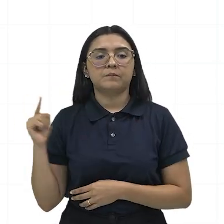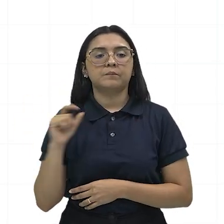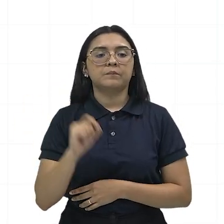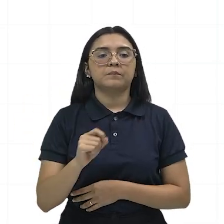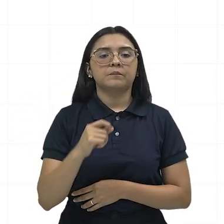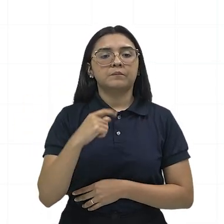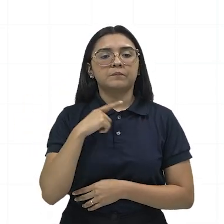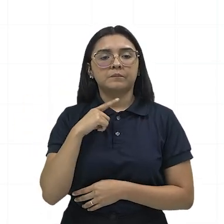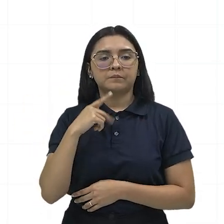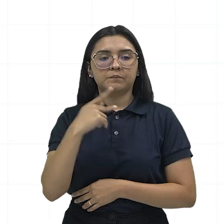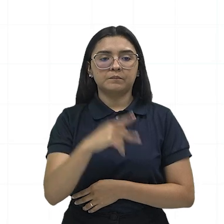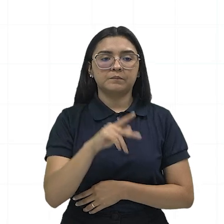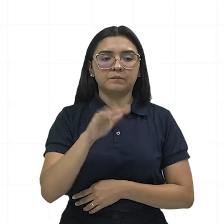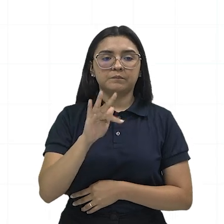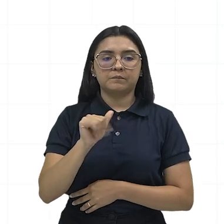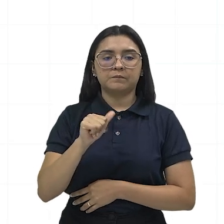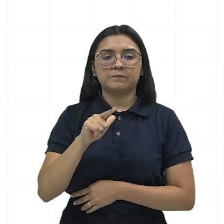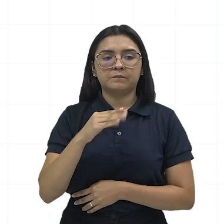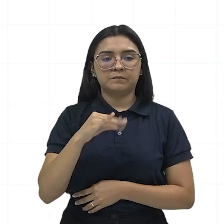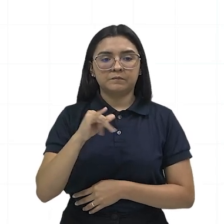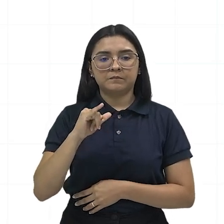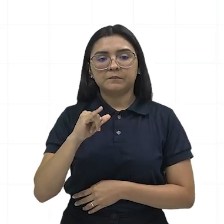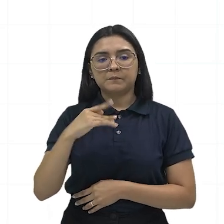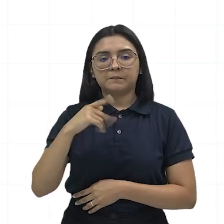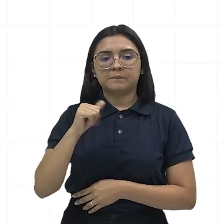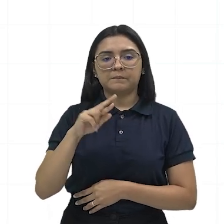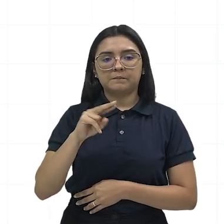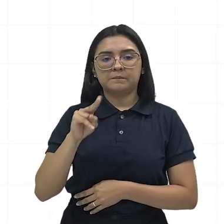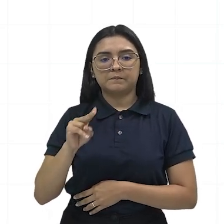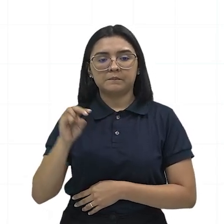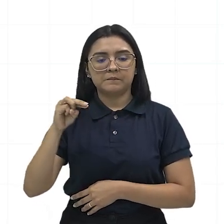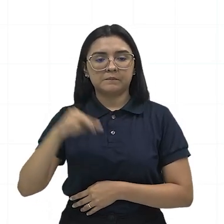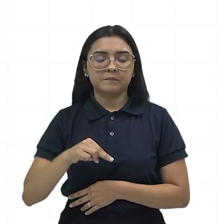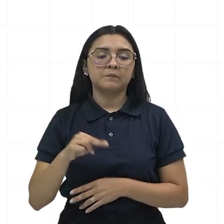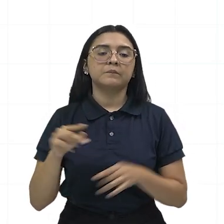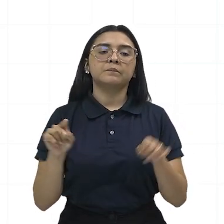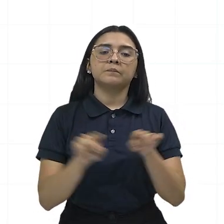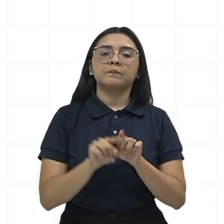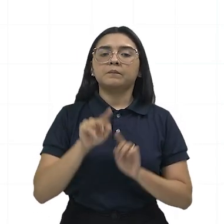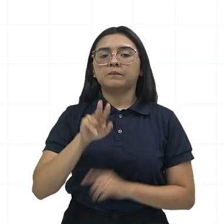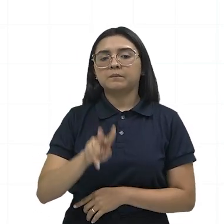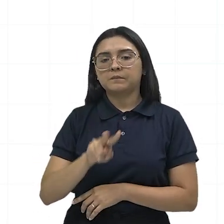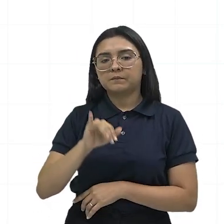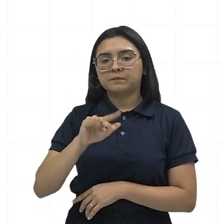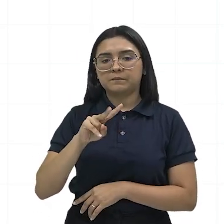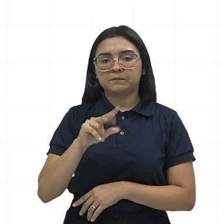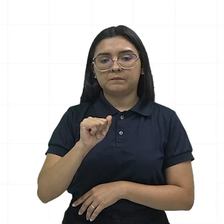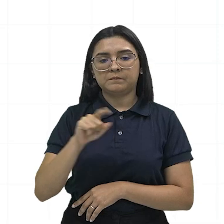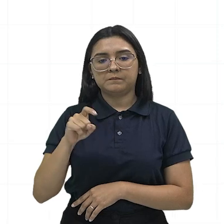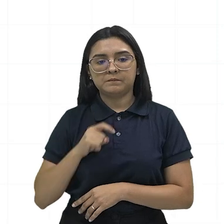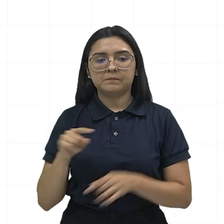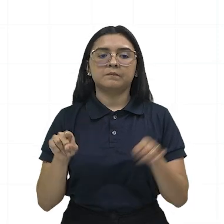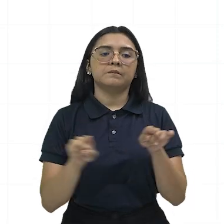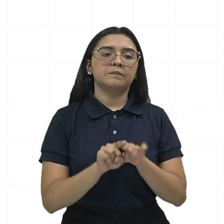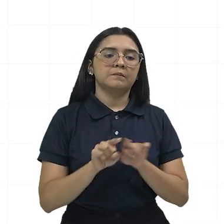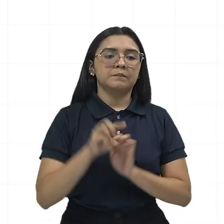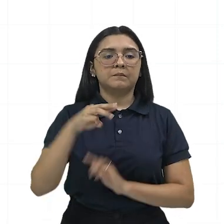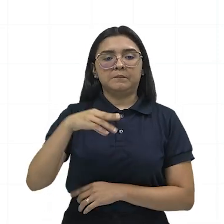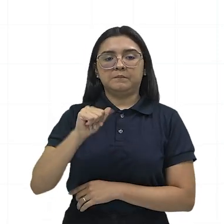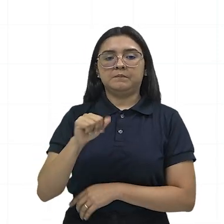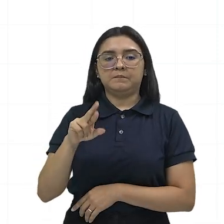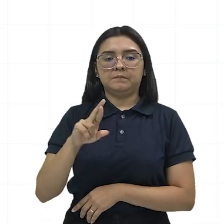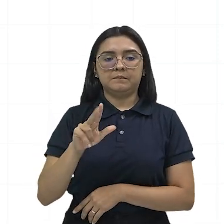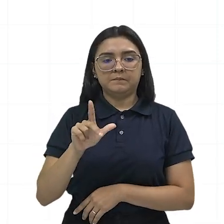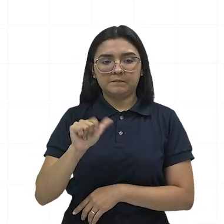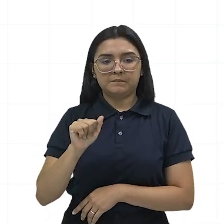O Plasmodium falciparum, o Plasmodium vivax e o Plasmodium malariae. E desses